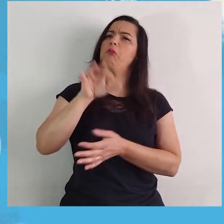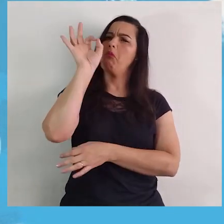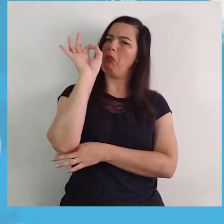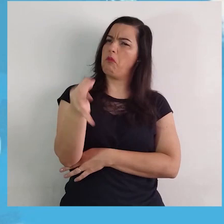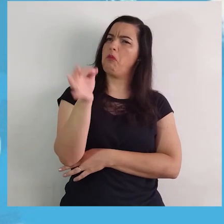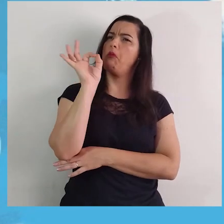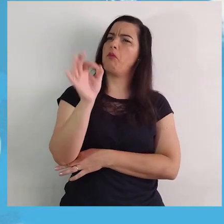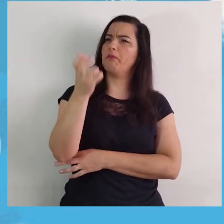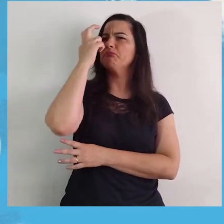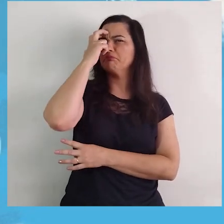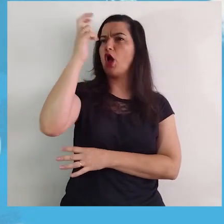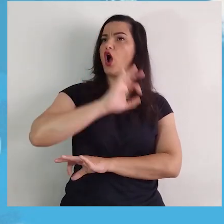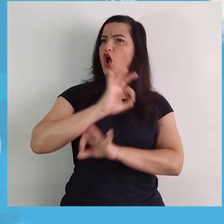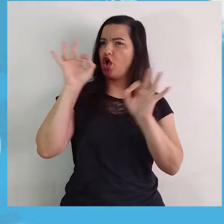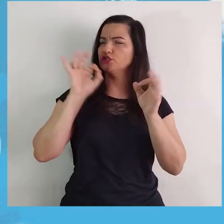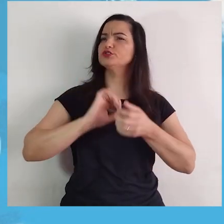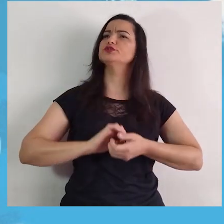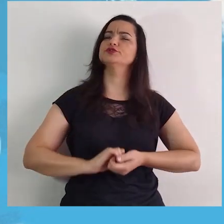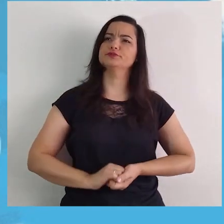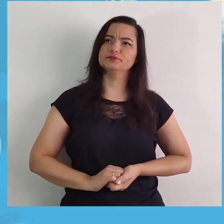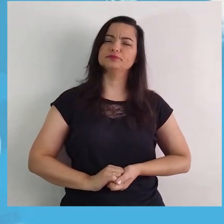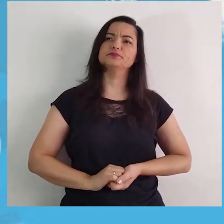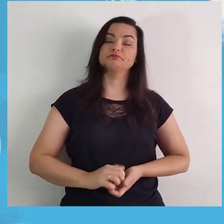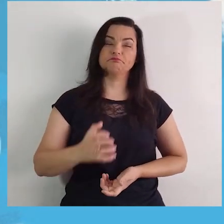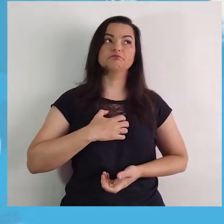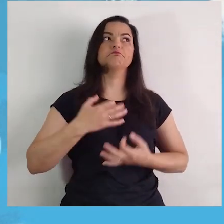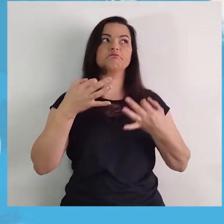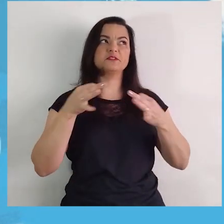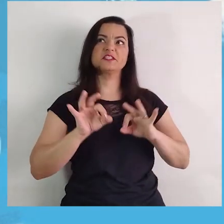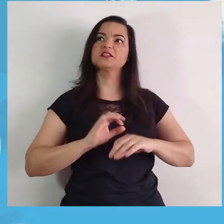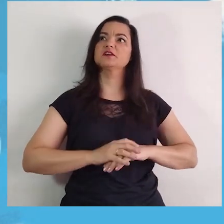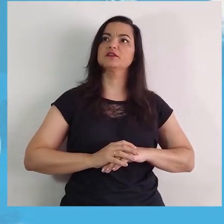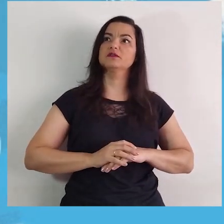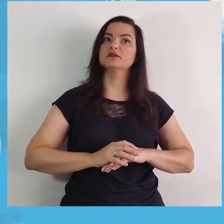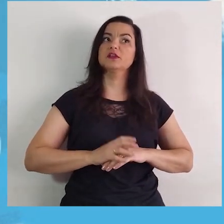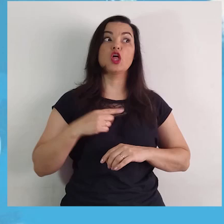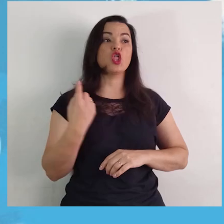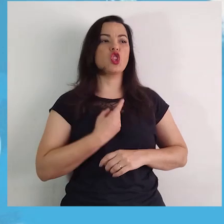é inteligente, muito bom. Isso, com certeza, porá